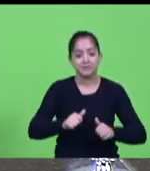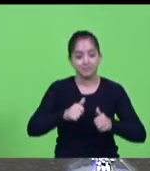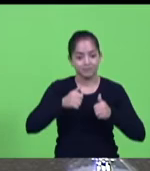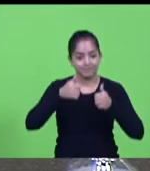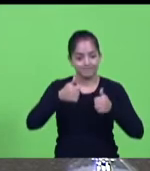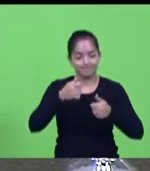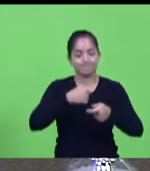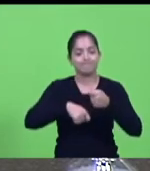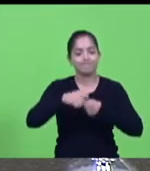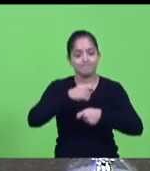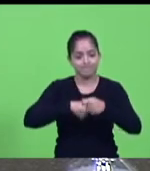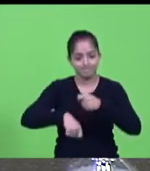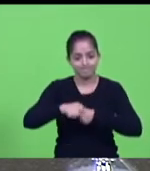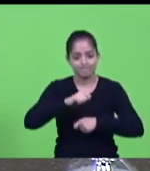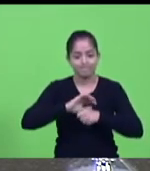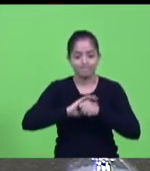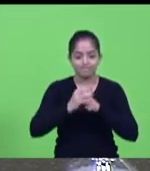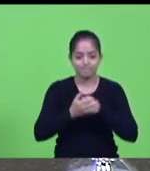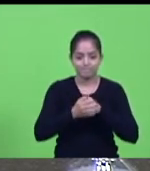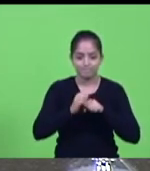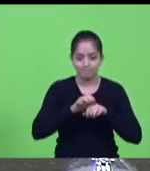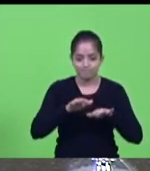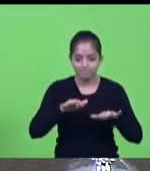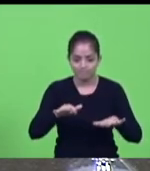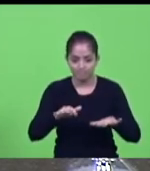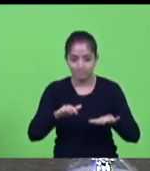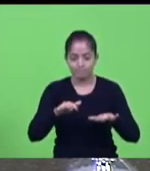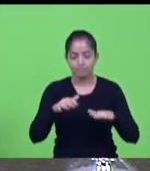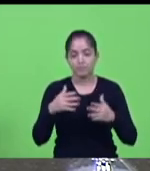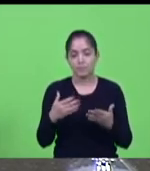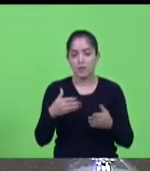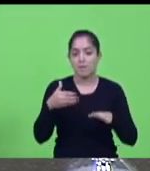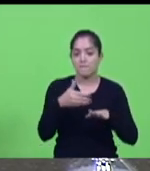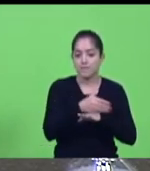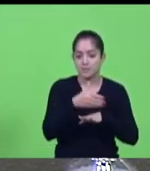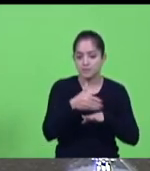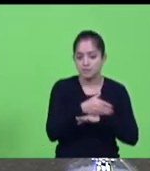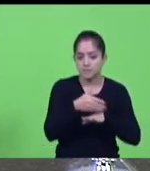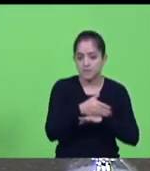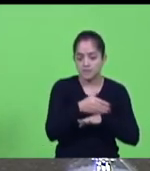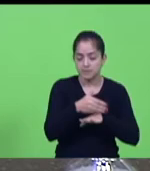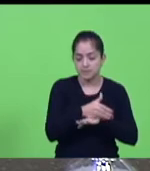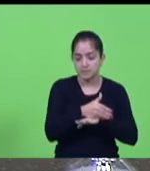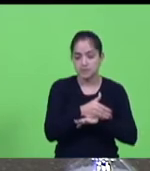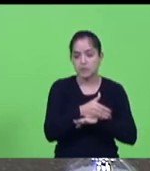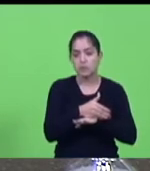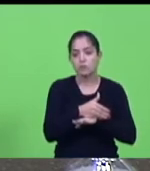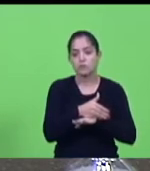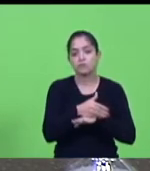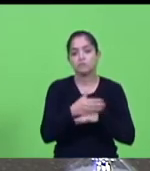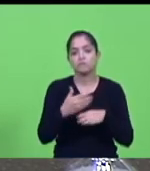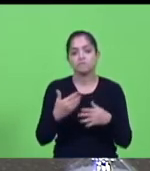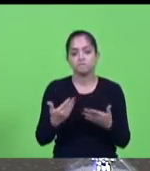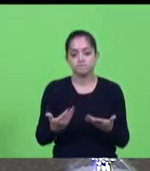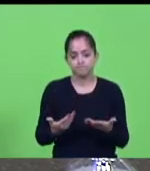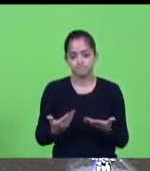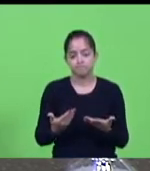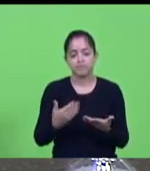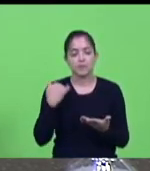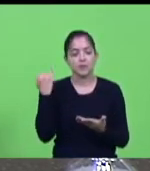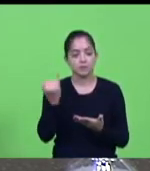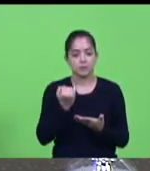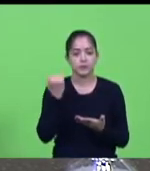econômica após a pandemia, a participação de Santa Catarina é